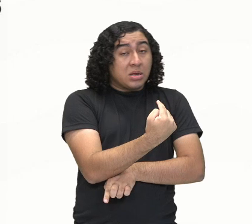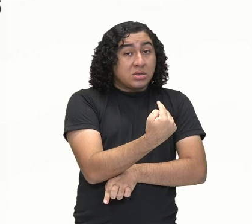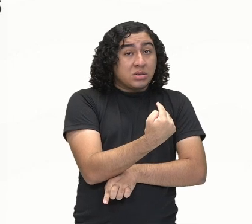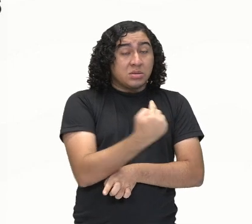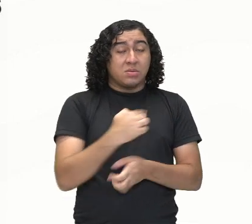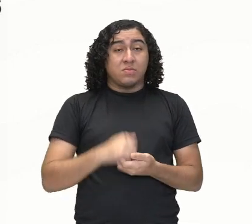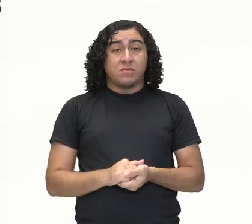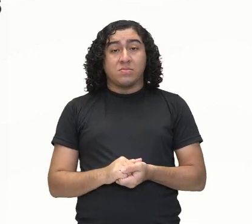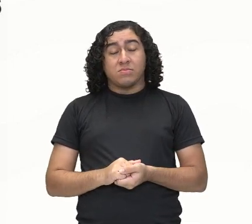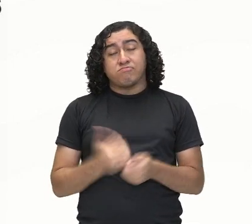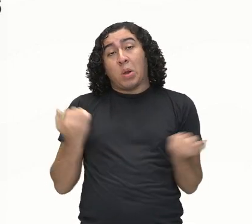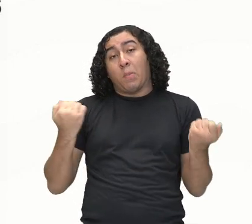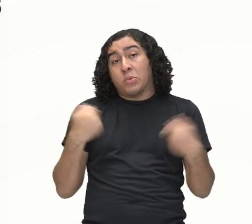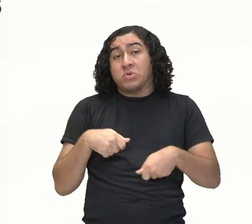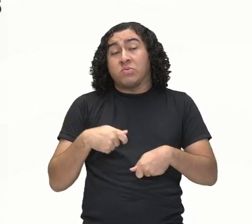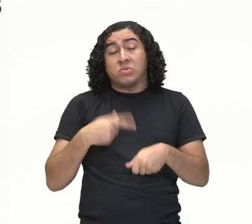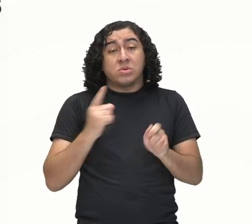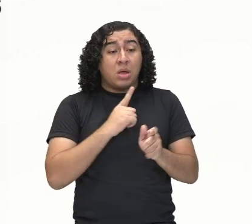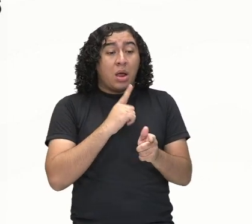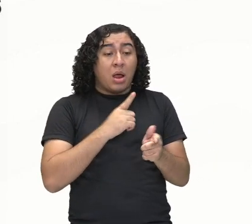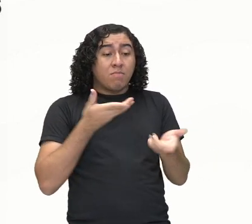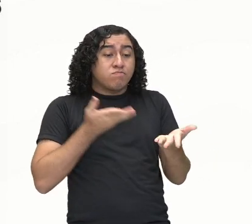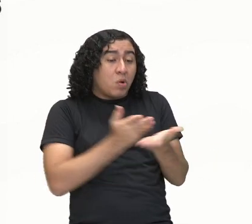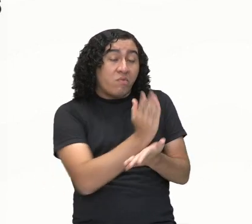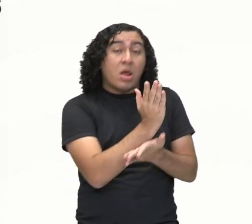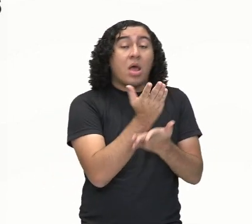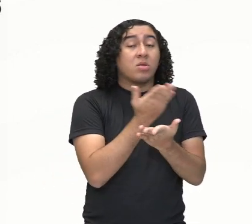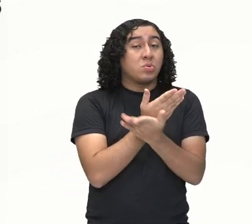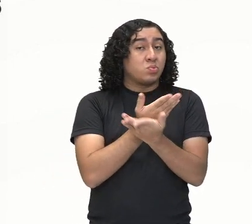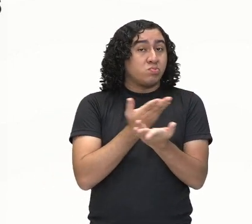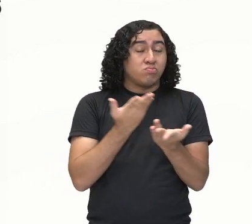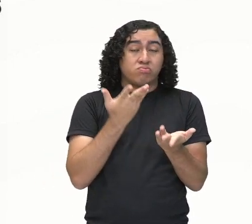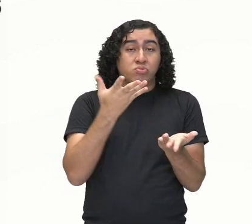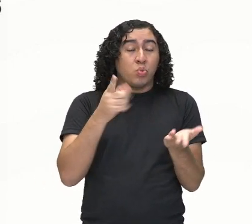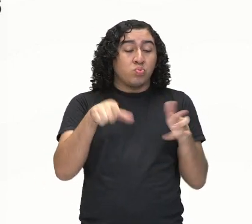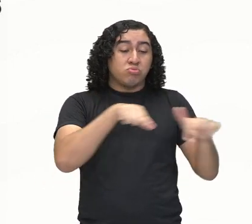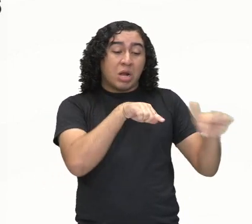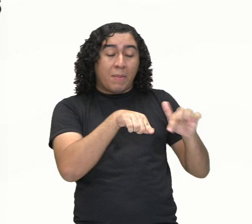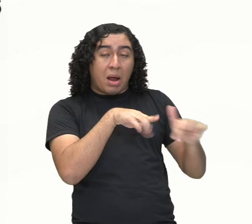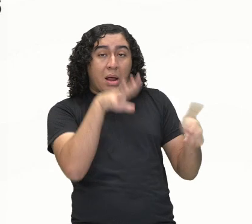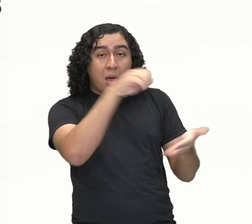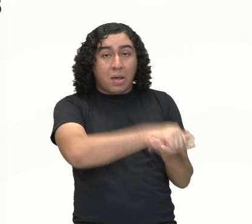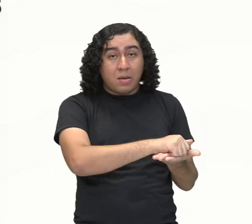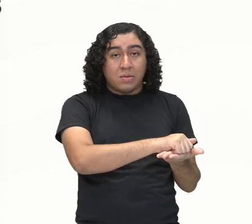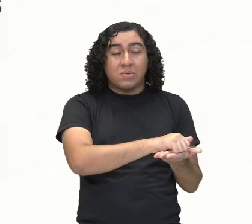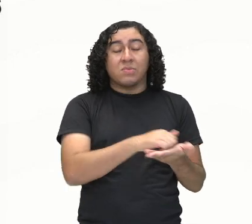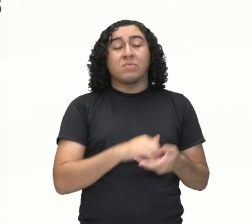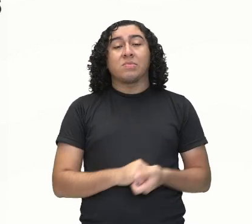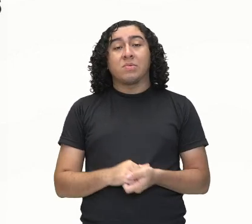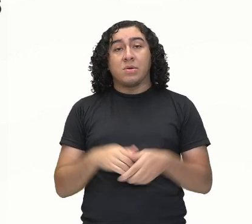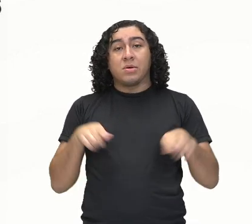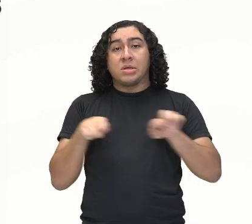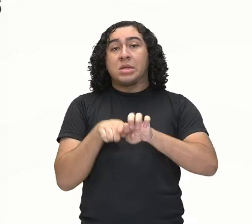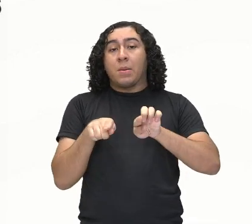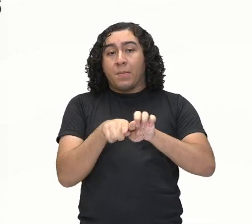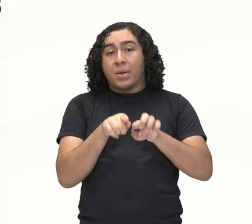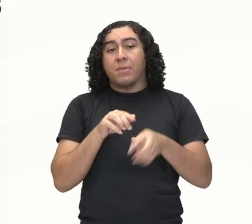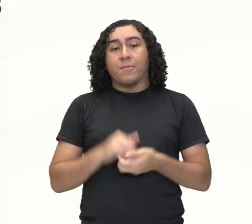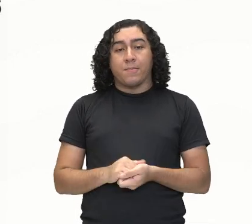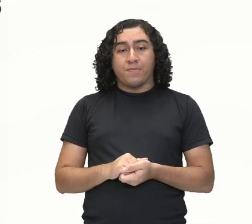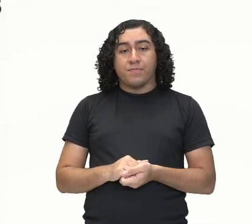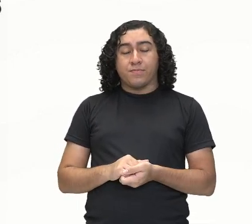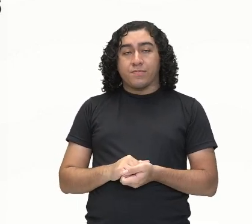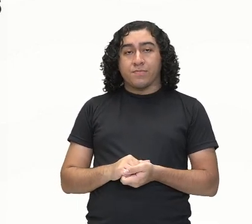de conseguir um emprego, né, que é o contrário ali do desemprego, que é um fator repulsivo, acesso a serviços básicos,